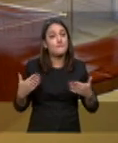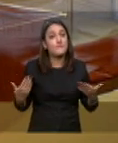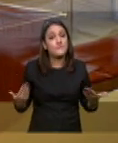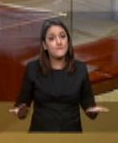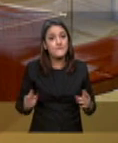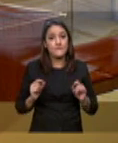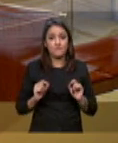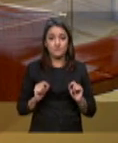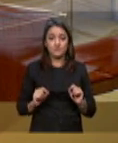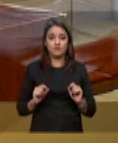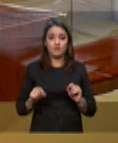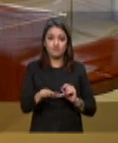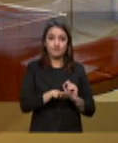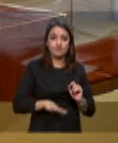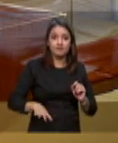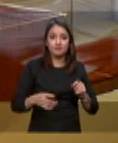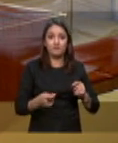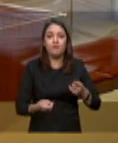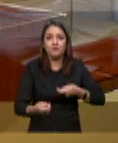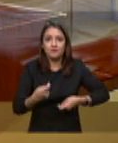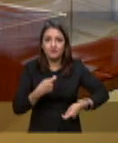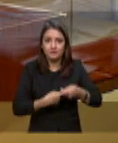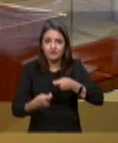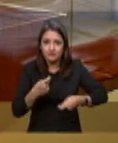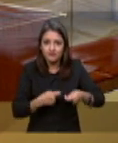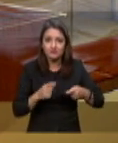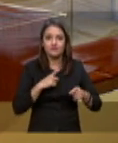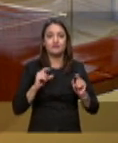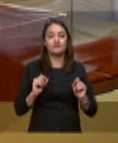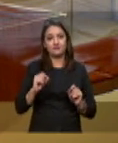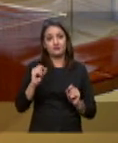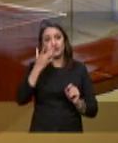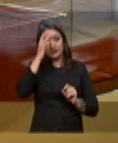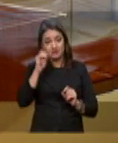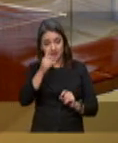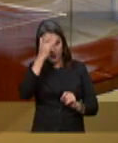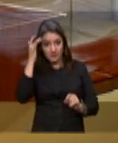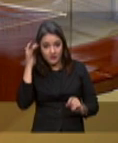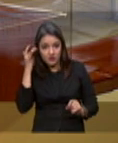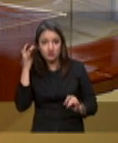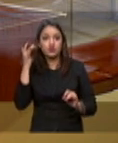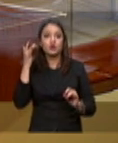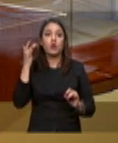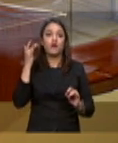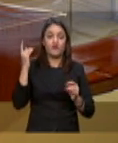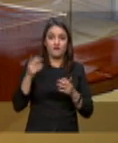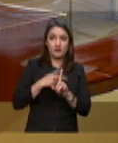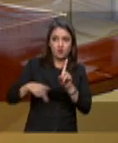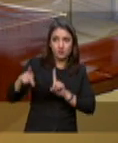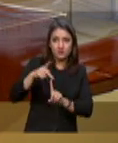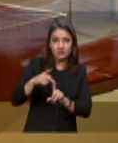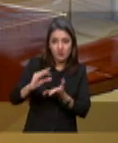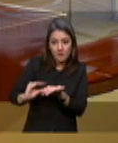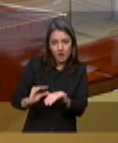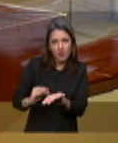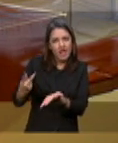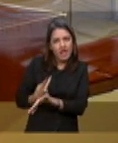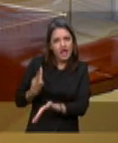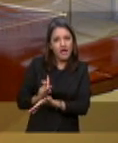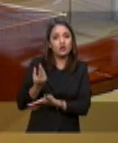na esfera administrativa que será apurado se o contribuinte reteve indevidamente a contribuição previdenciária ou se ele